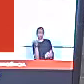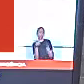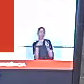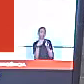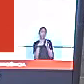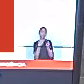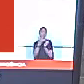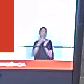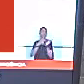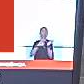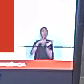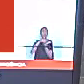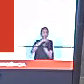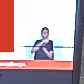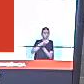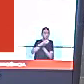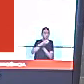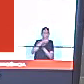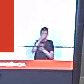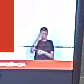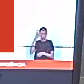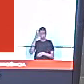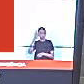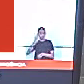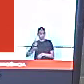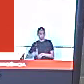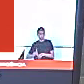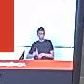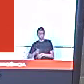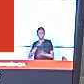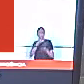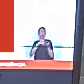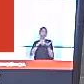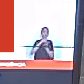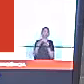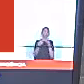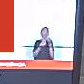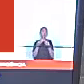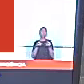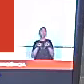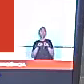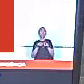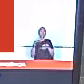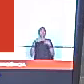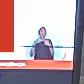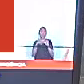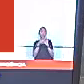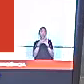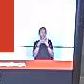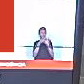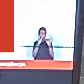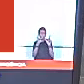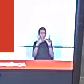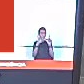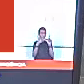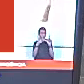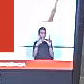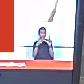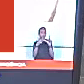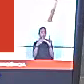cadastrar a pessoa com deficiência, depois liberar o acesso ao passe livre